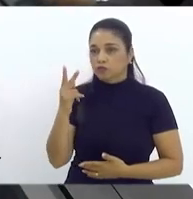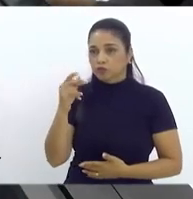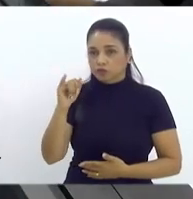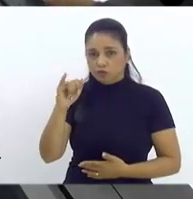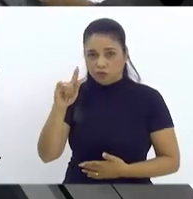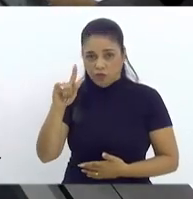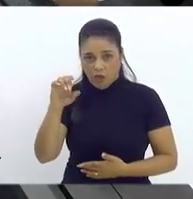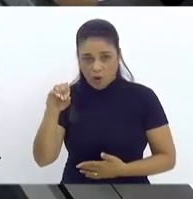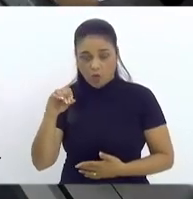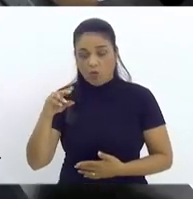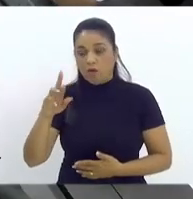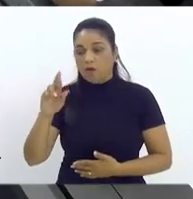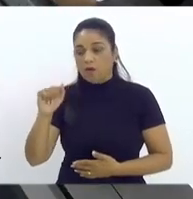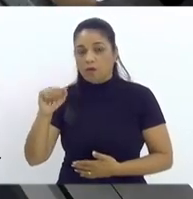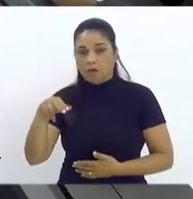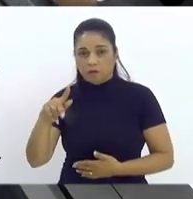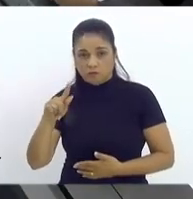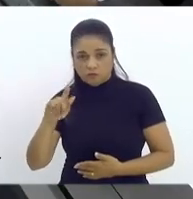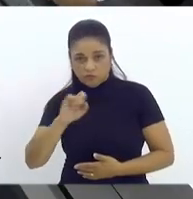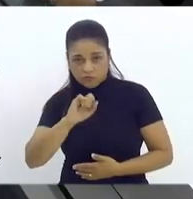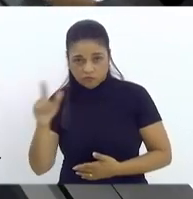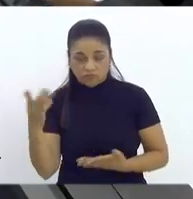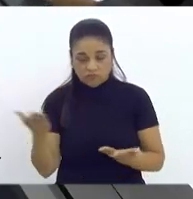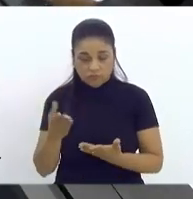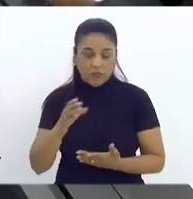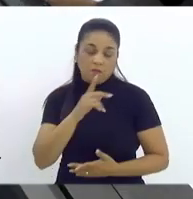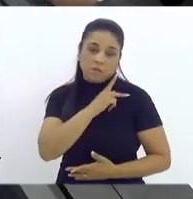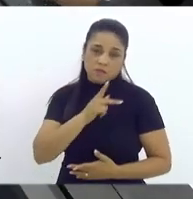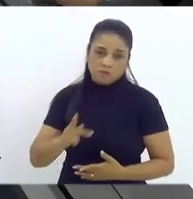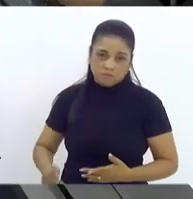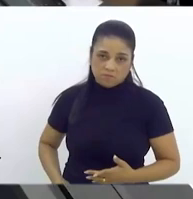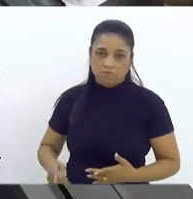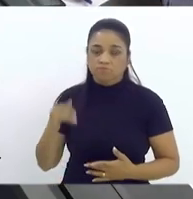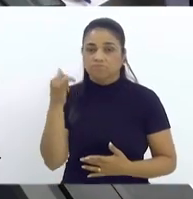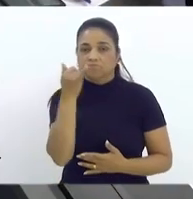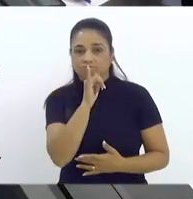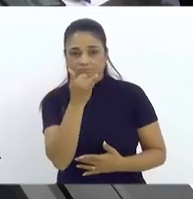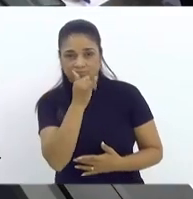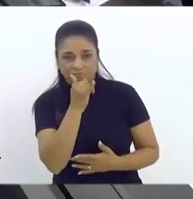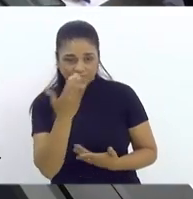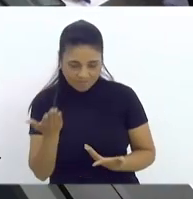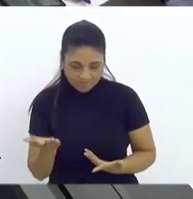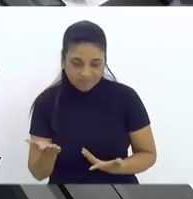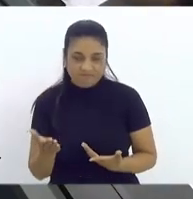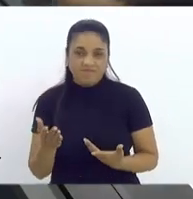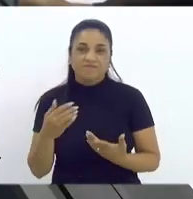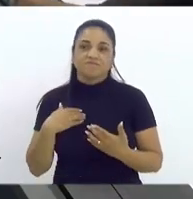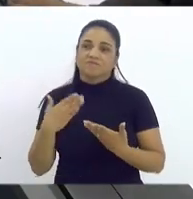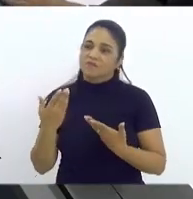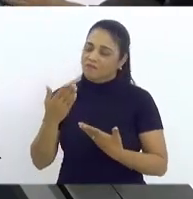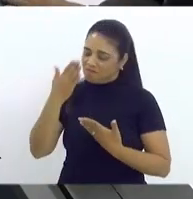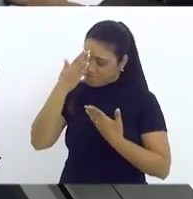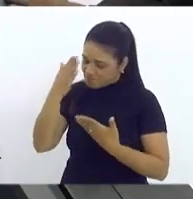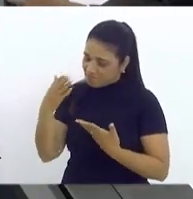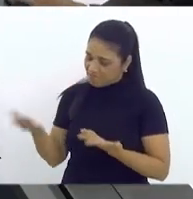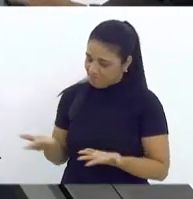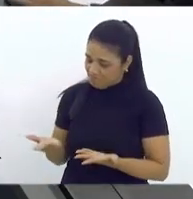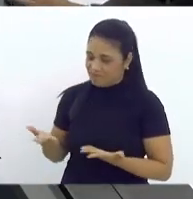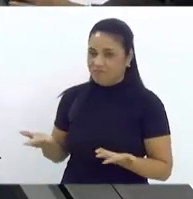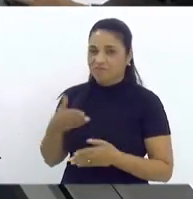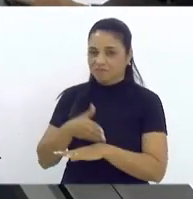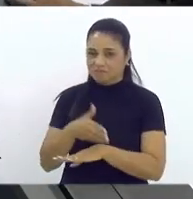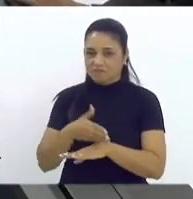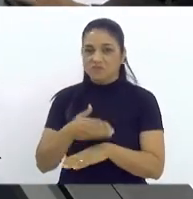membro titular dessa comissão, é presidente da Comissão Permanente de Minas e Energia. Muito orgulho ter Vossa Excelência conosco.